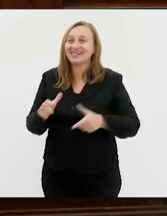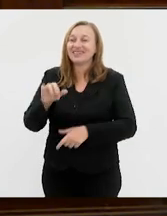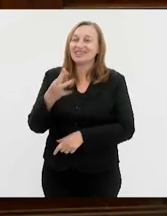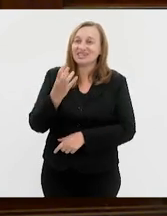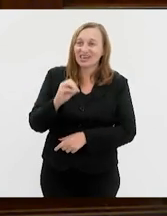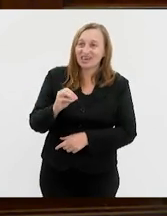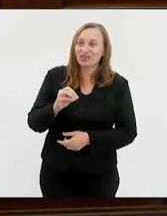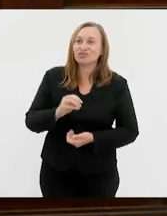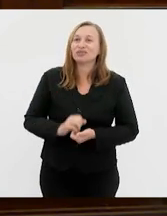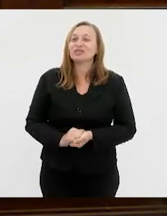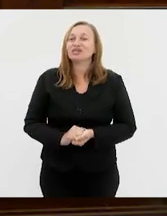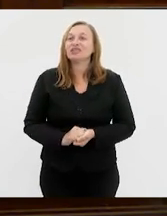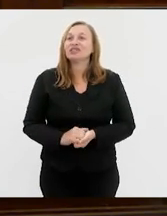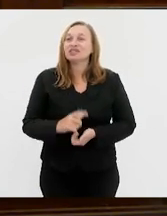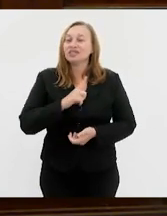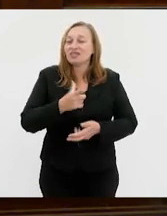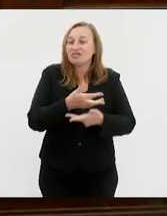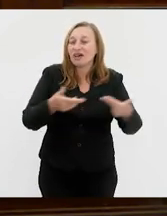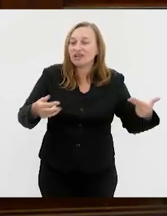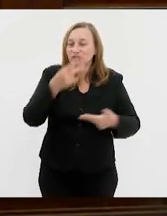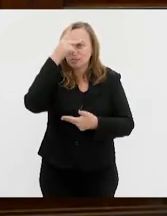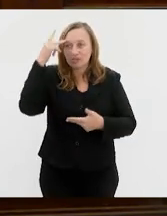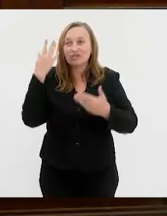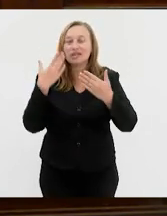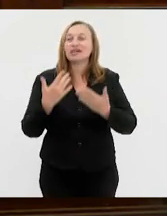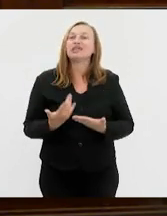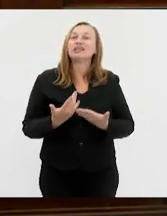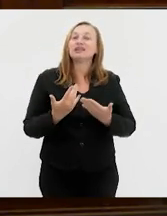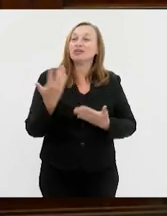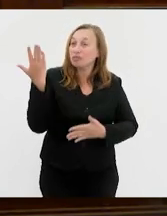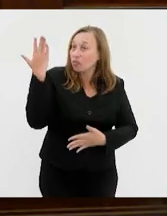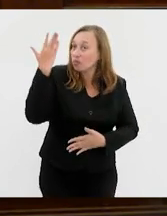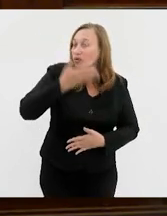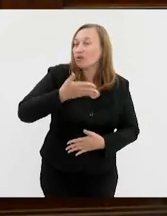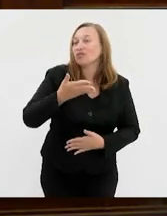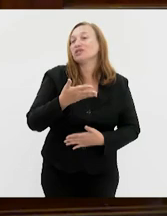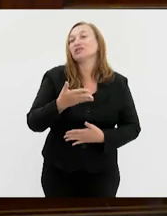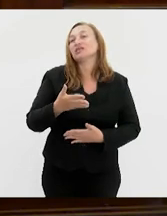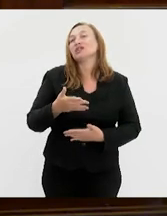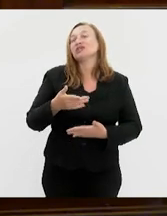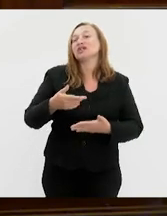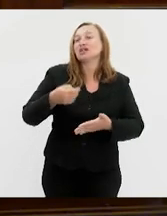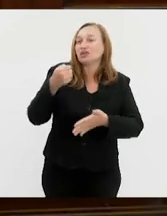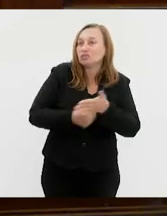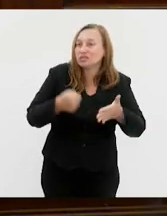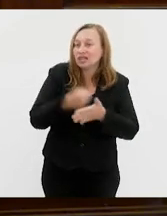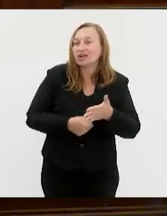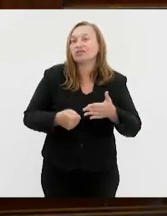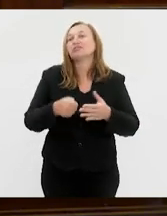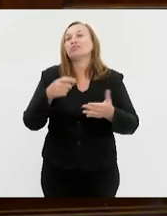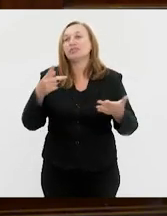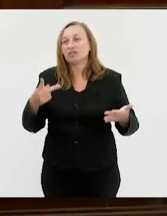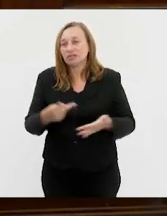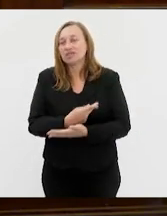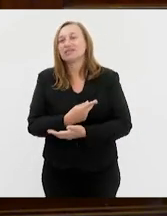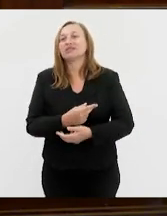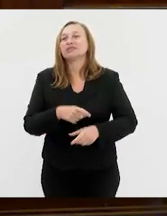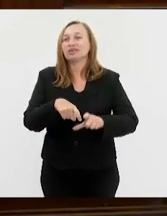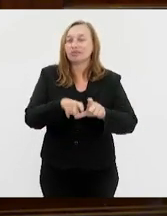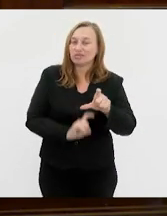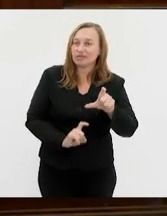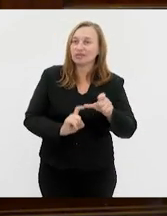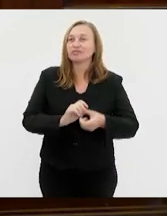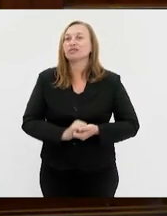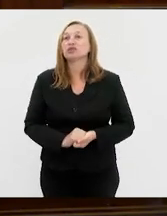está aí, Edinho da Bateria está aí e tantos outros que lutaram por essa emancipação. Gente, eu